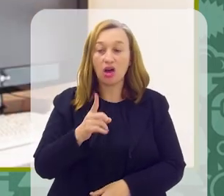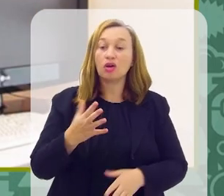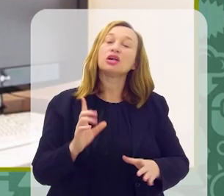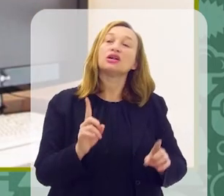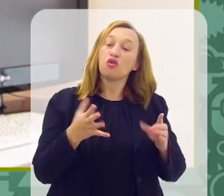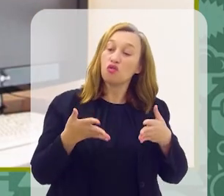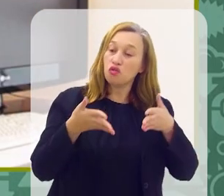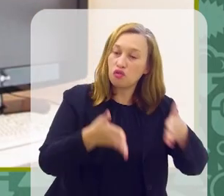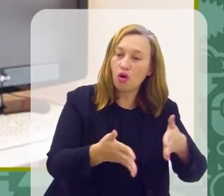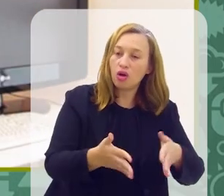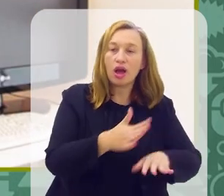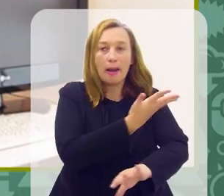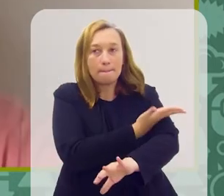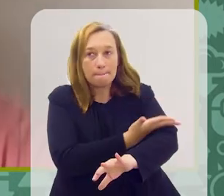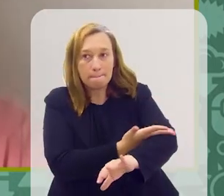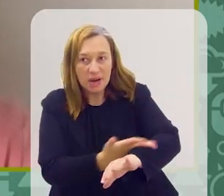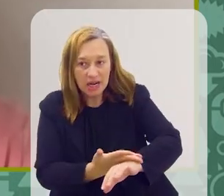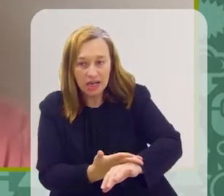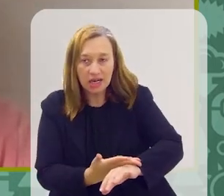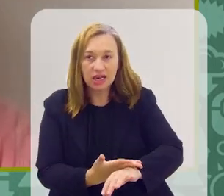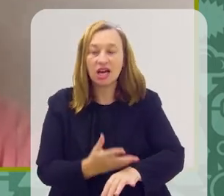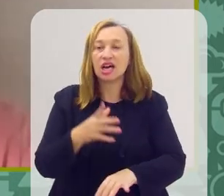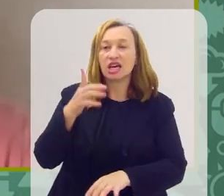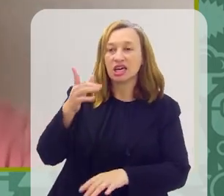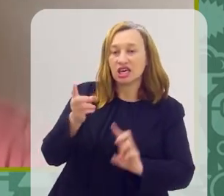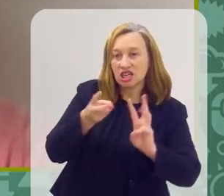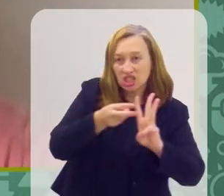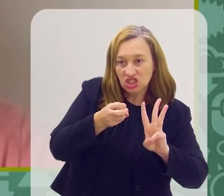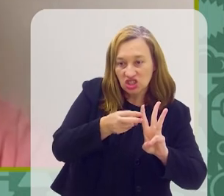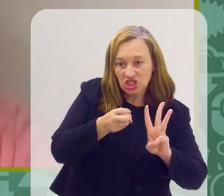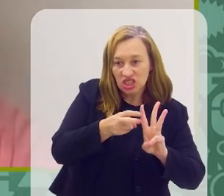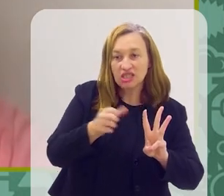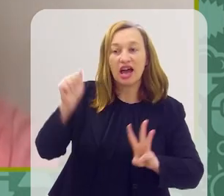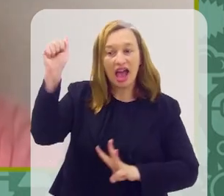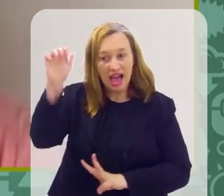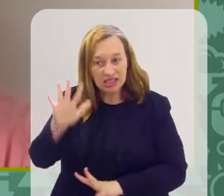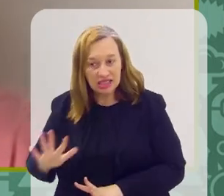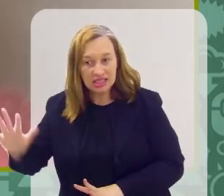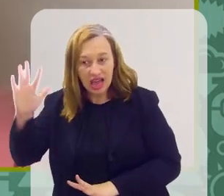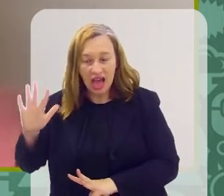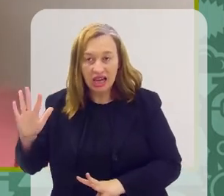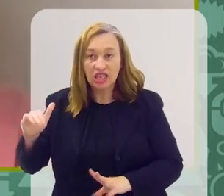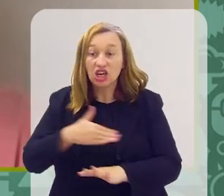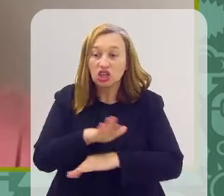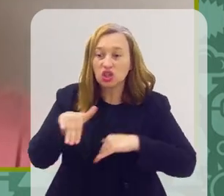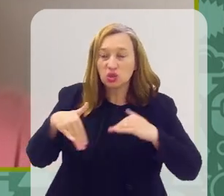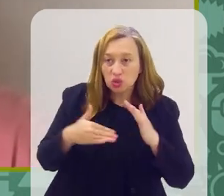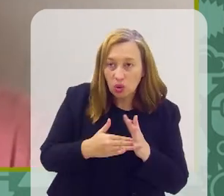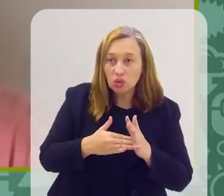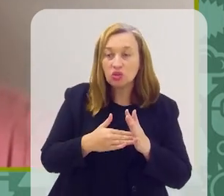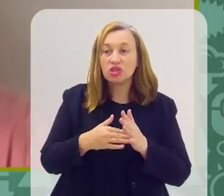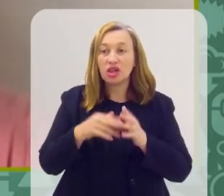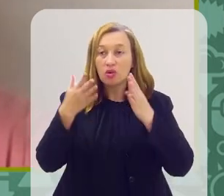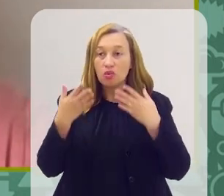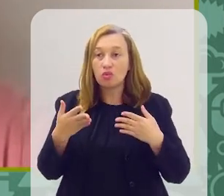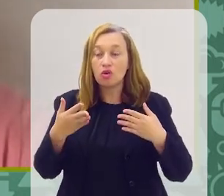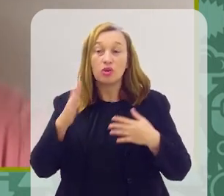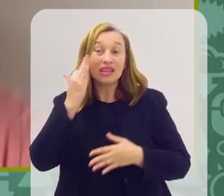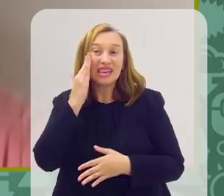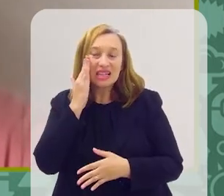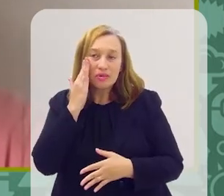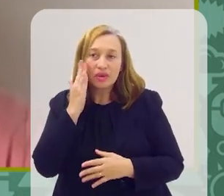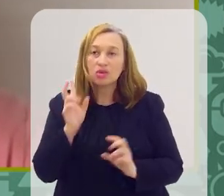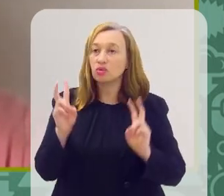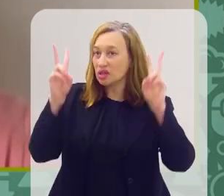antirracismo serve para a criança branca, para a criança indígena, para a criança asiática. Enfim, é preciso que todos tenham a dimensão